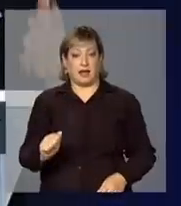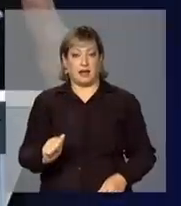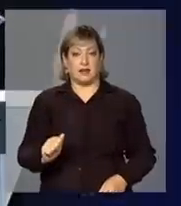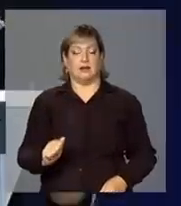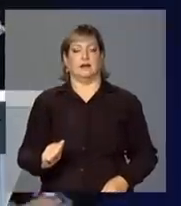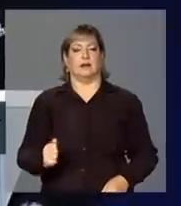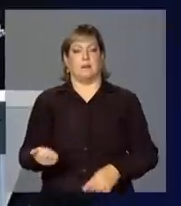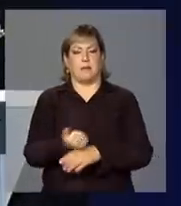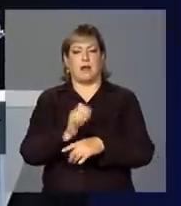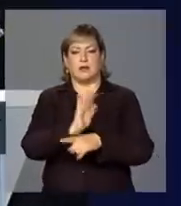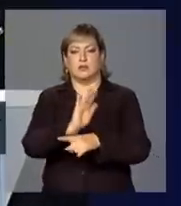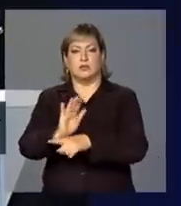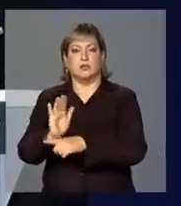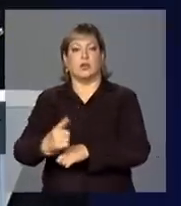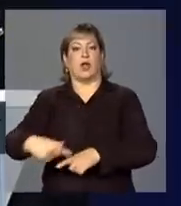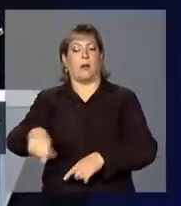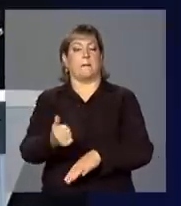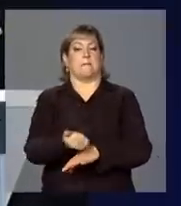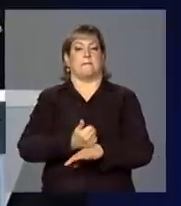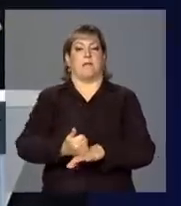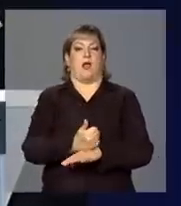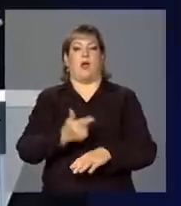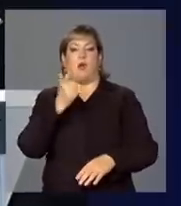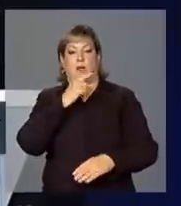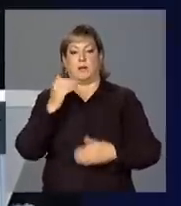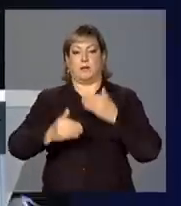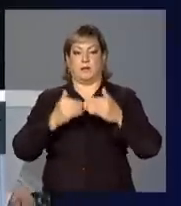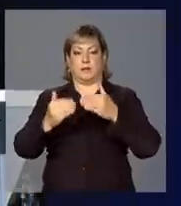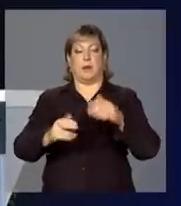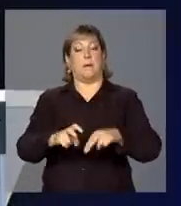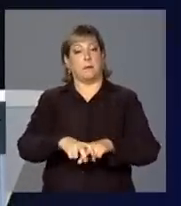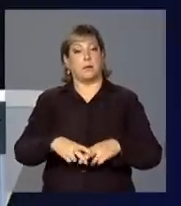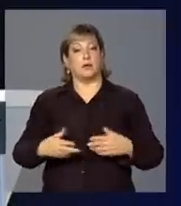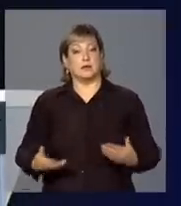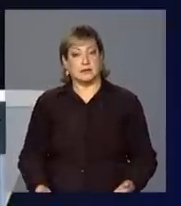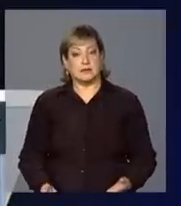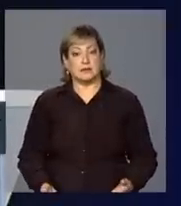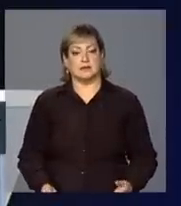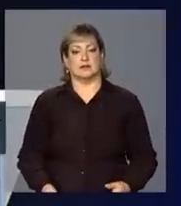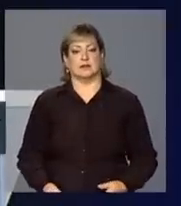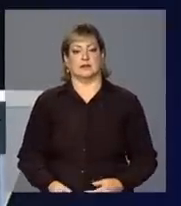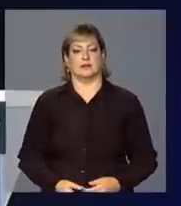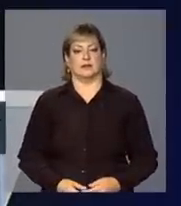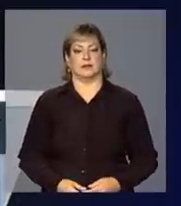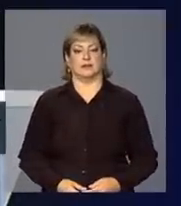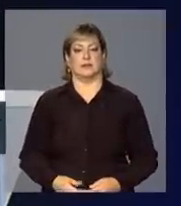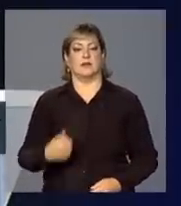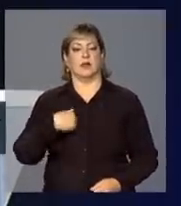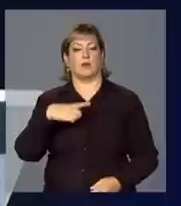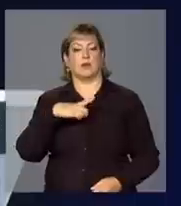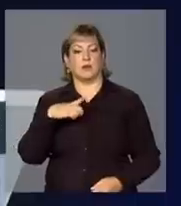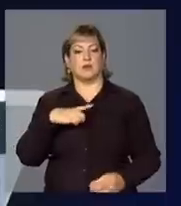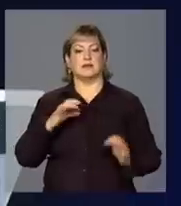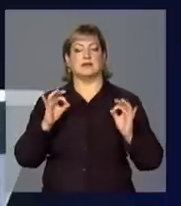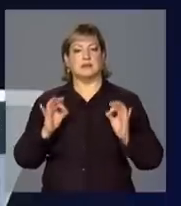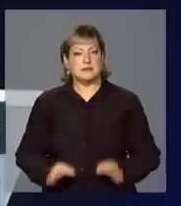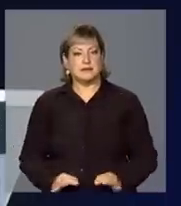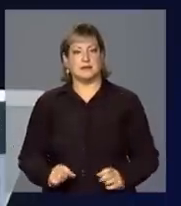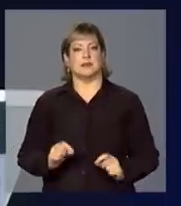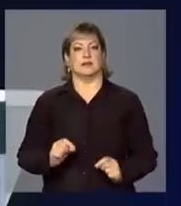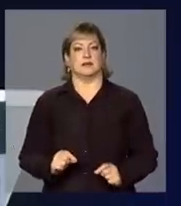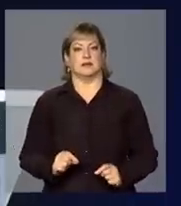que as melhores práticas sejam adotadas. Por isso, eu tenho certeza